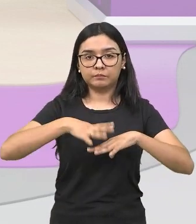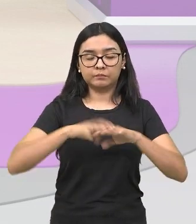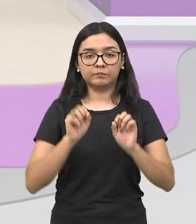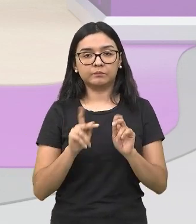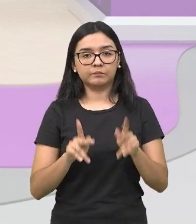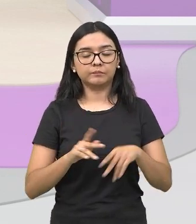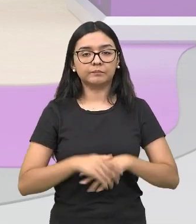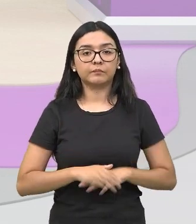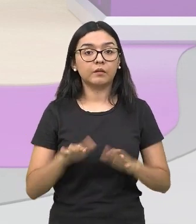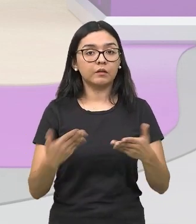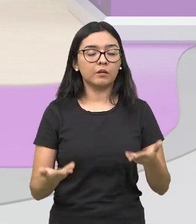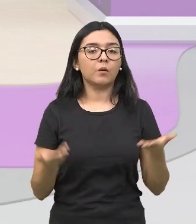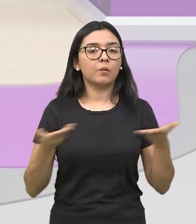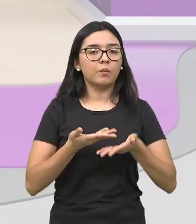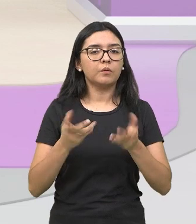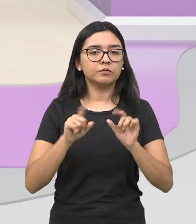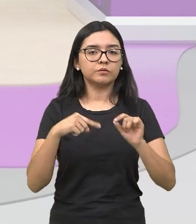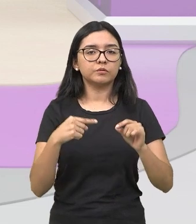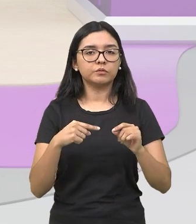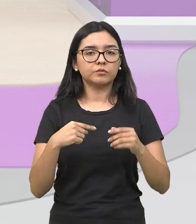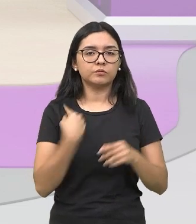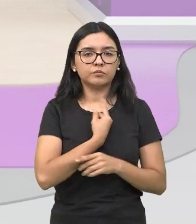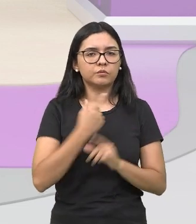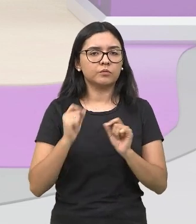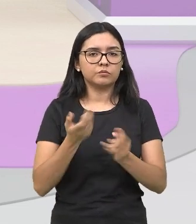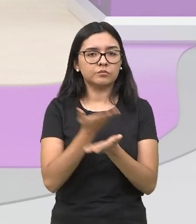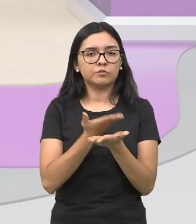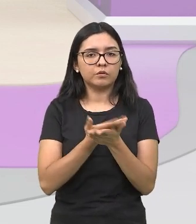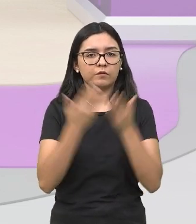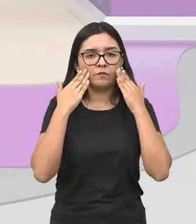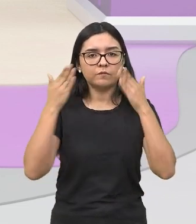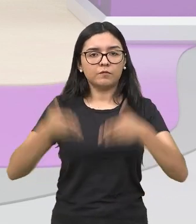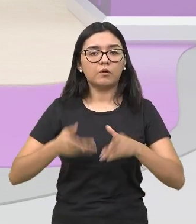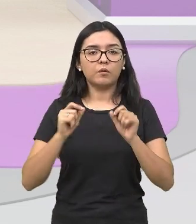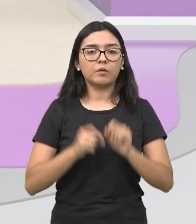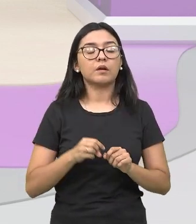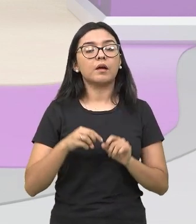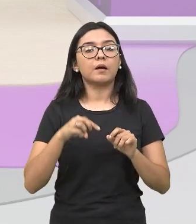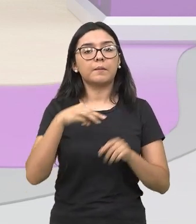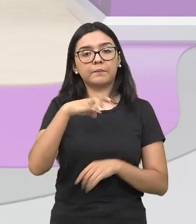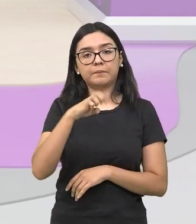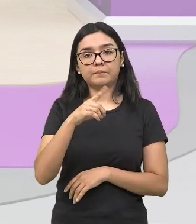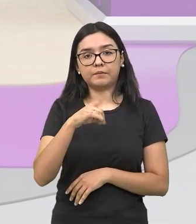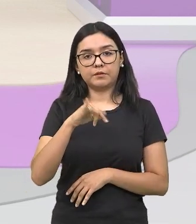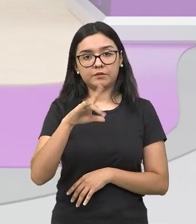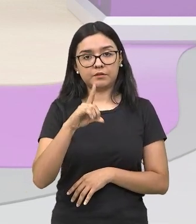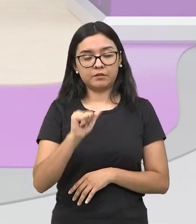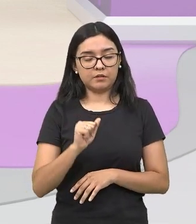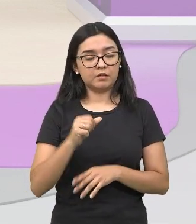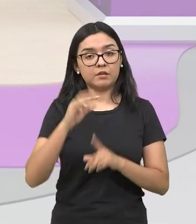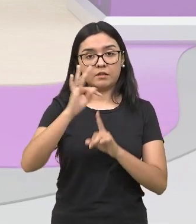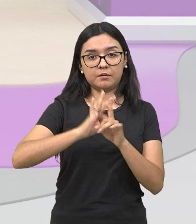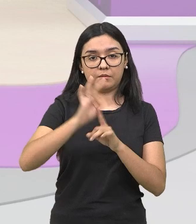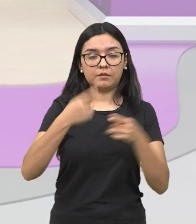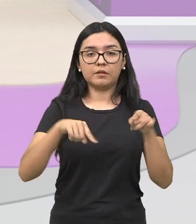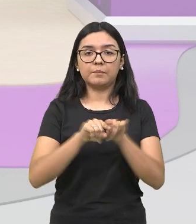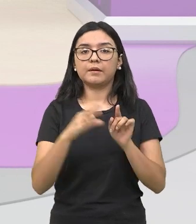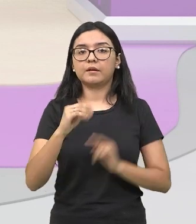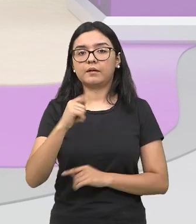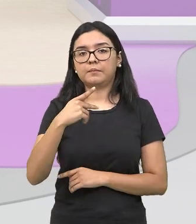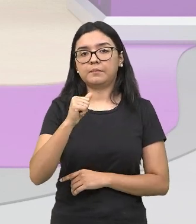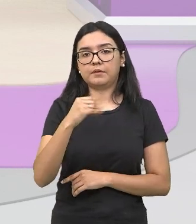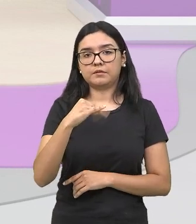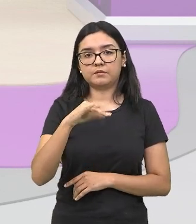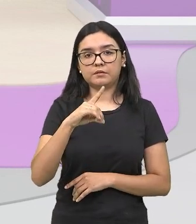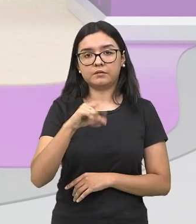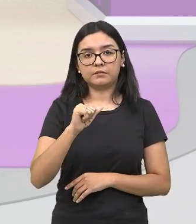bem? Nesta aula nós iremos falar de medida de temperatura e de medida de capacidade. Na verdade, vamos